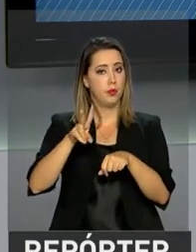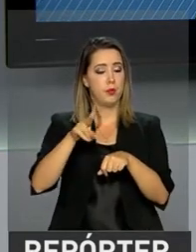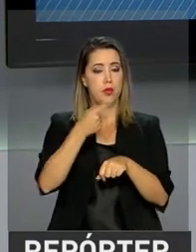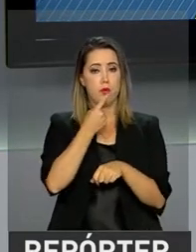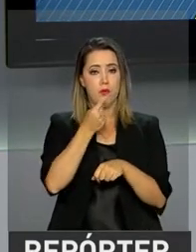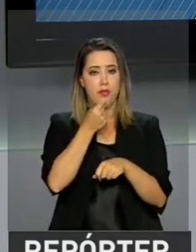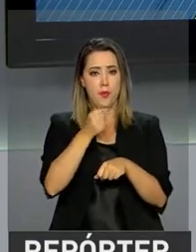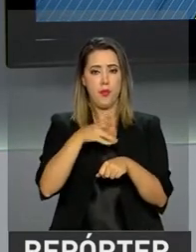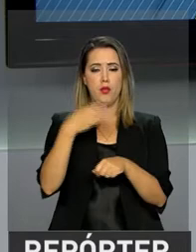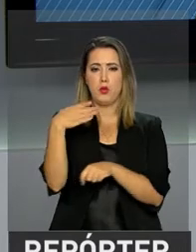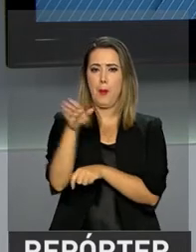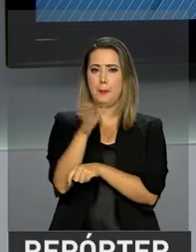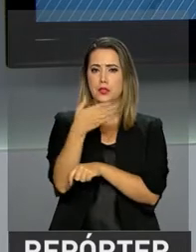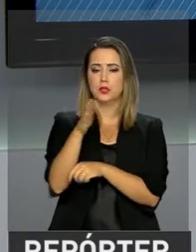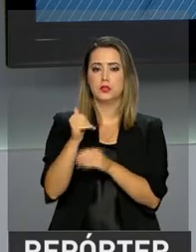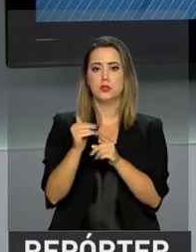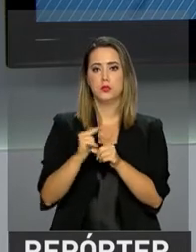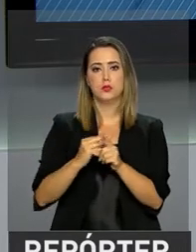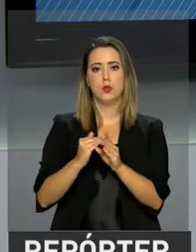será reajustado em